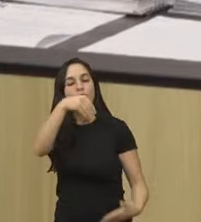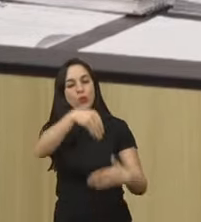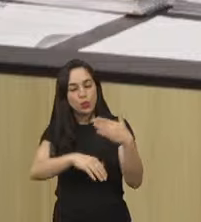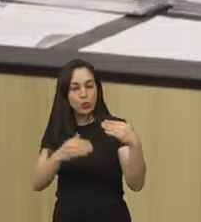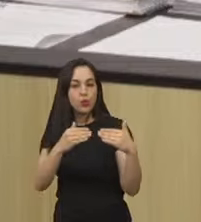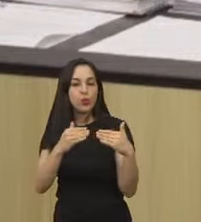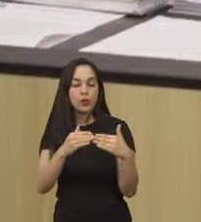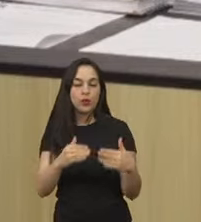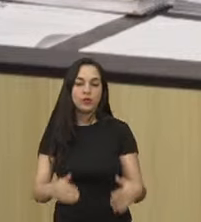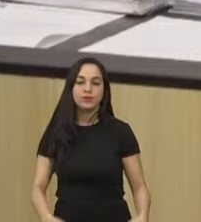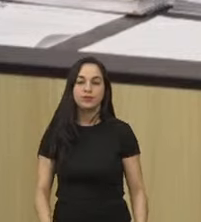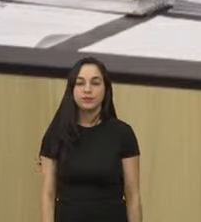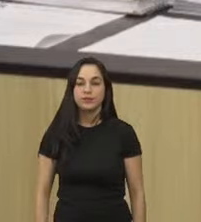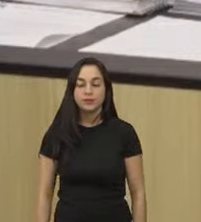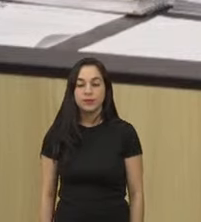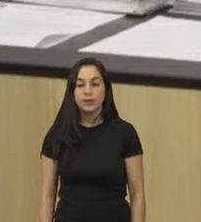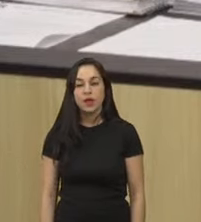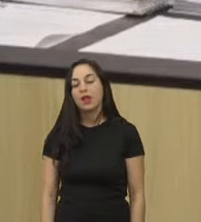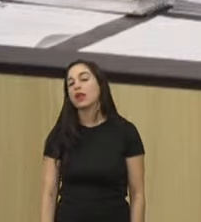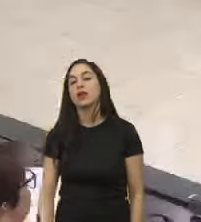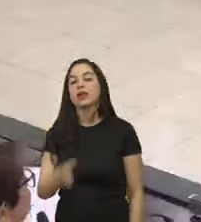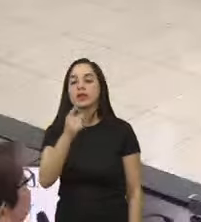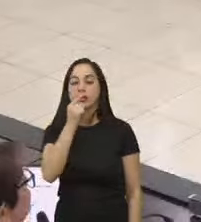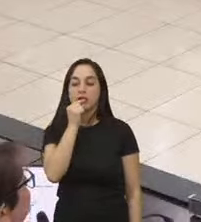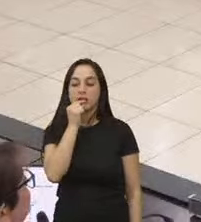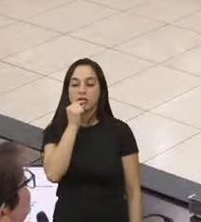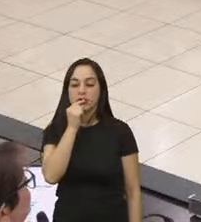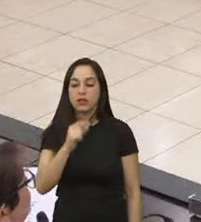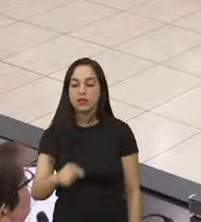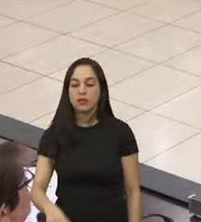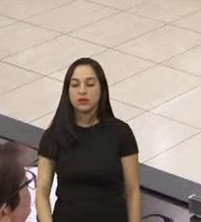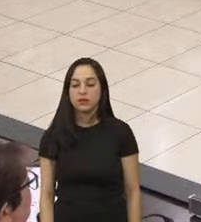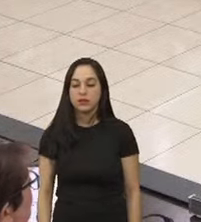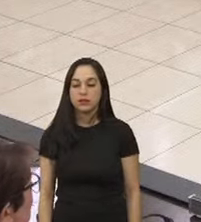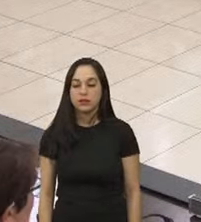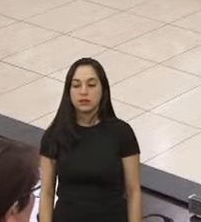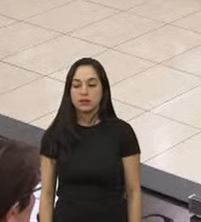favorável. Como vota Neto Alves?